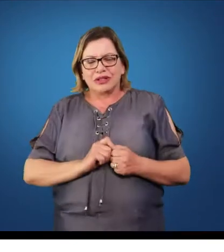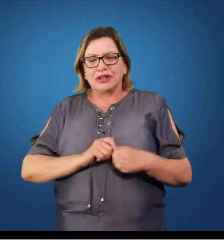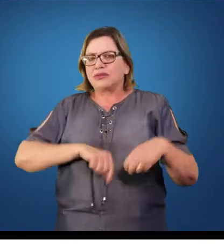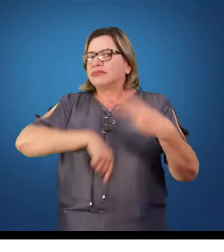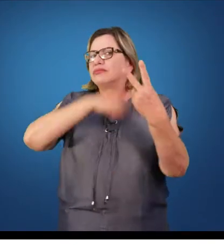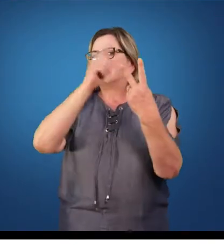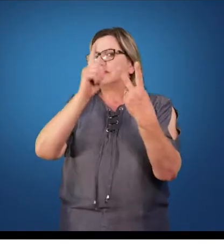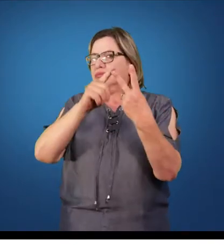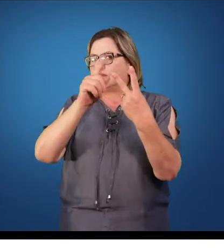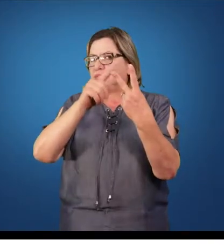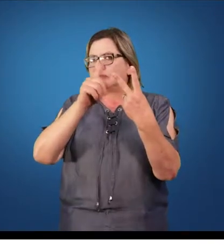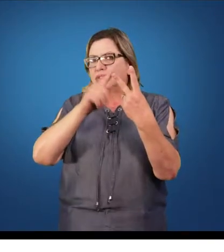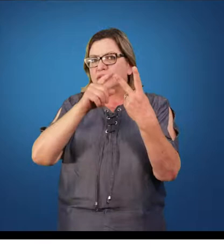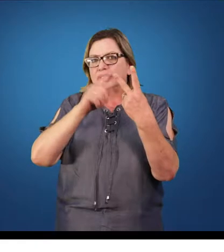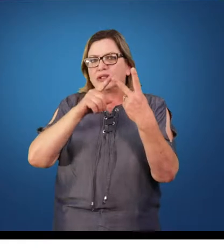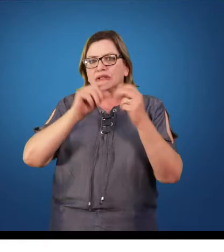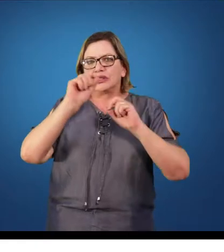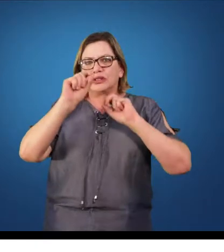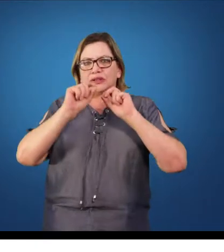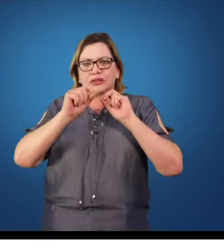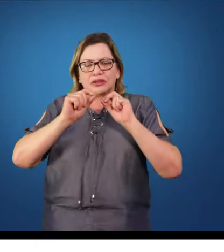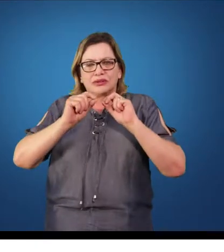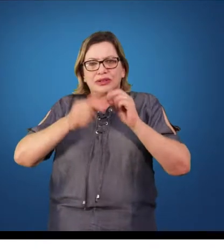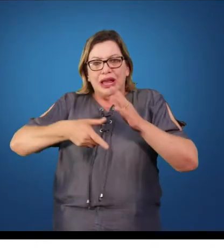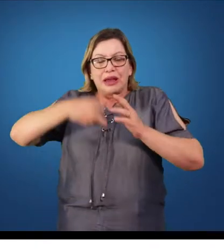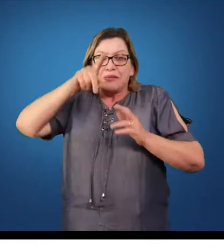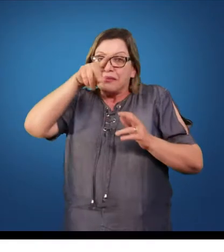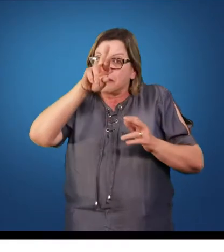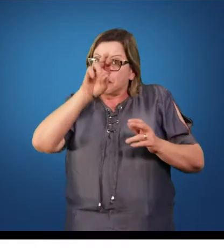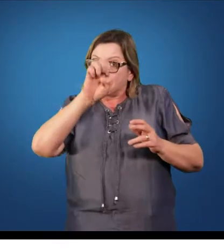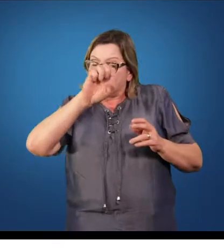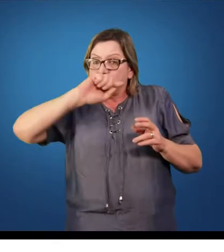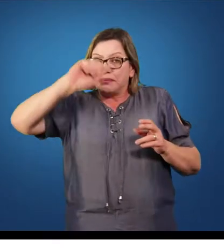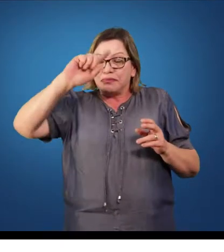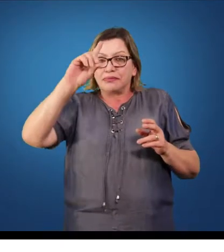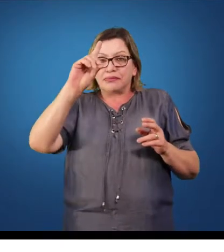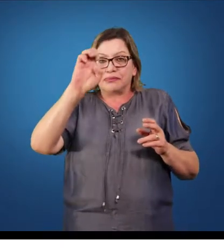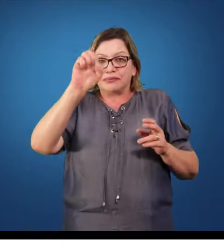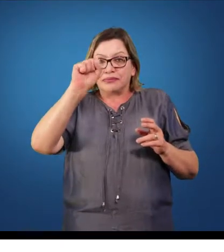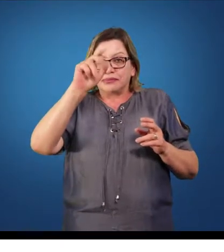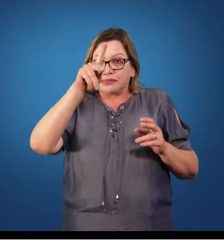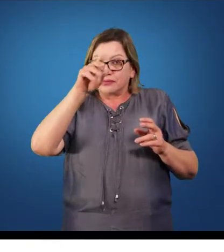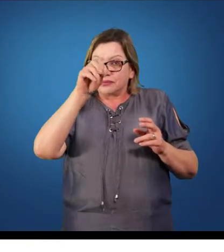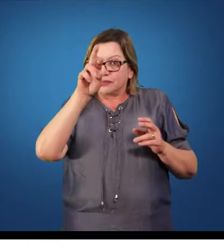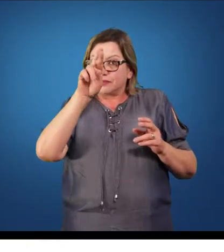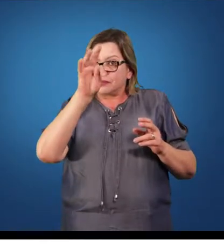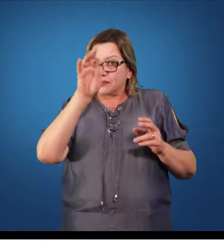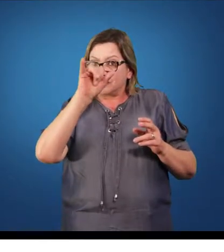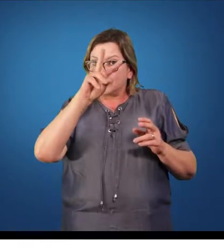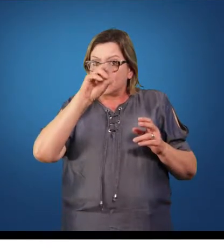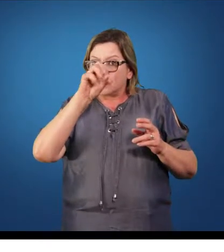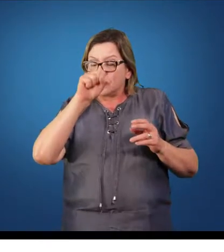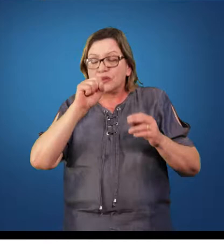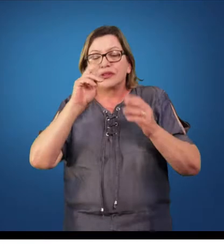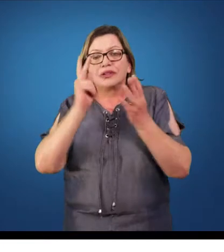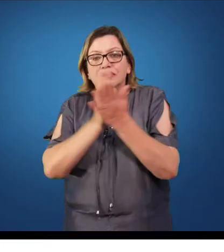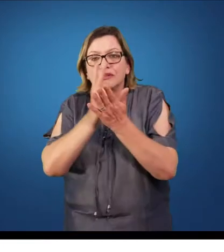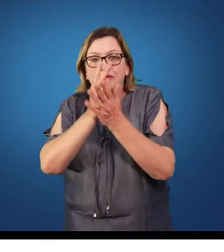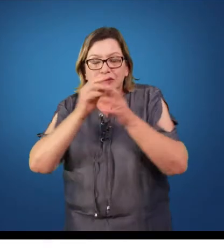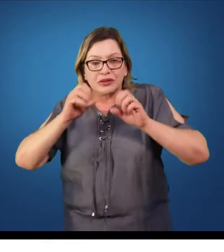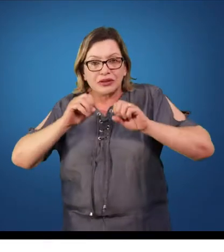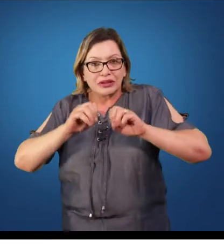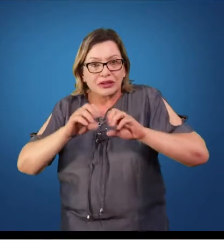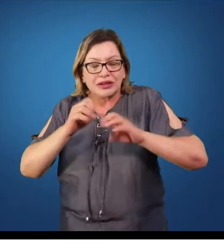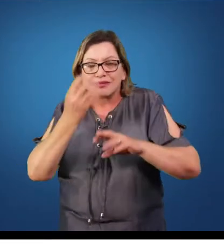segundo elemento, nós vamos trabalhar os pré-desportivos, né? Esses pré-desportivos, nós trabalhamos